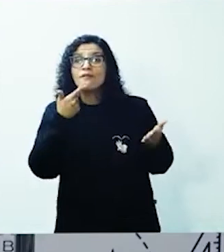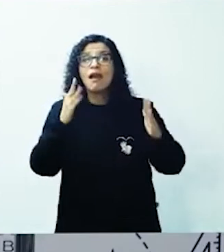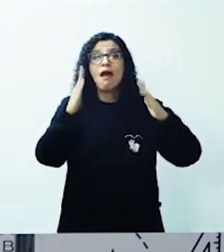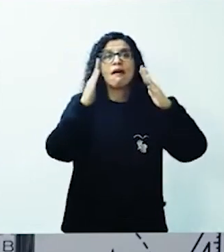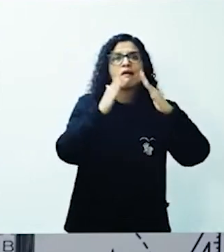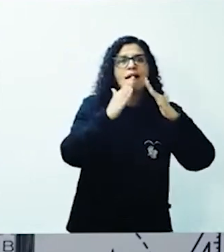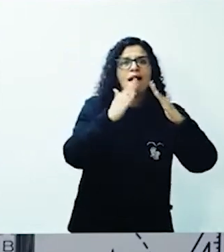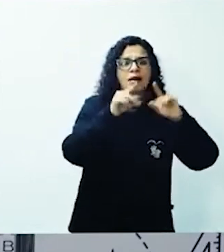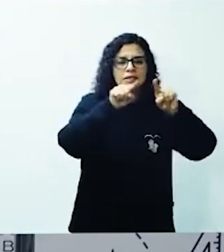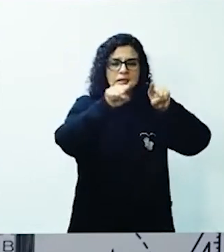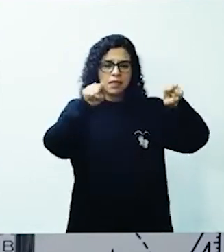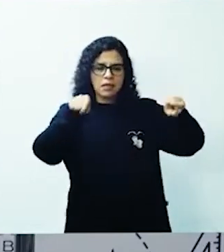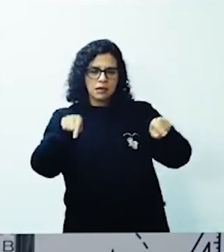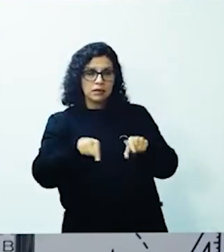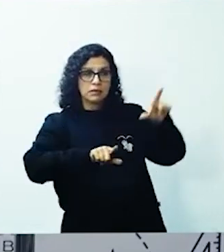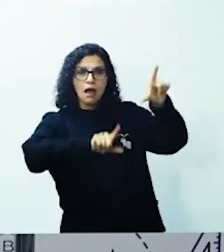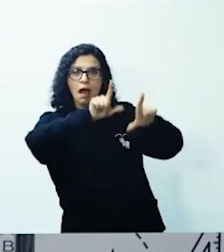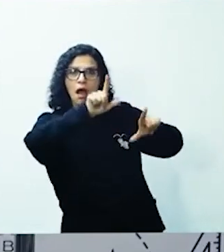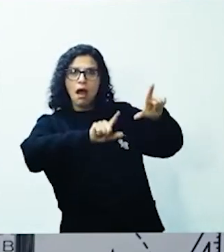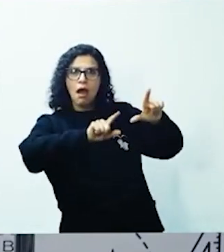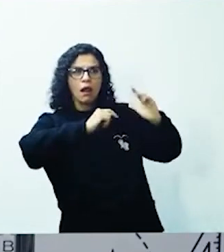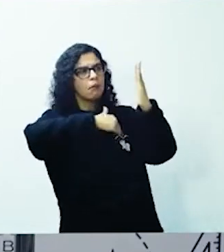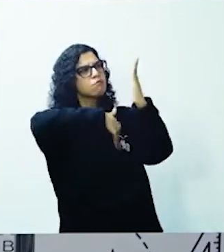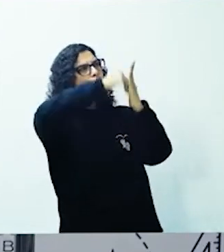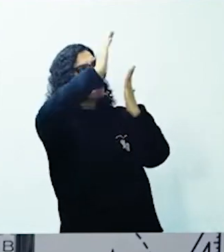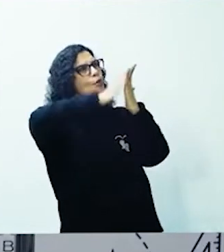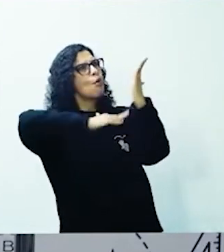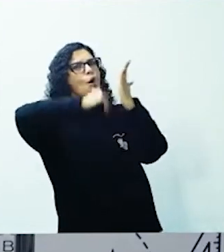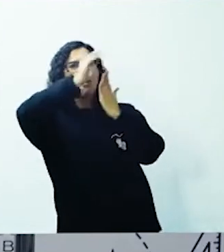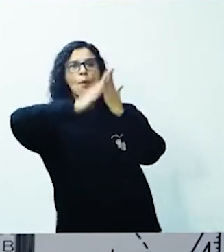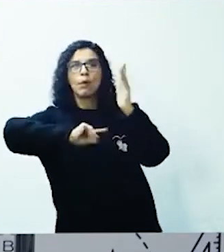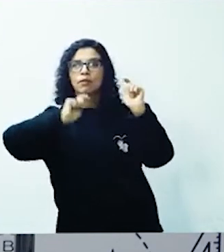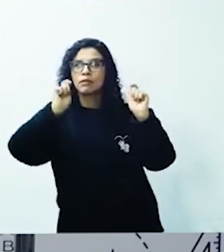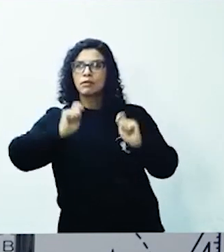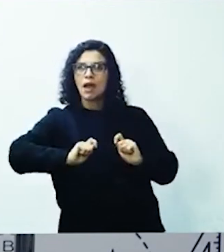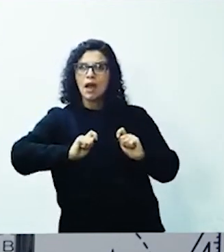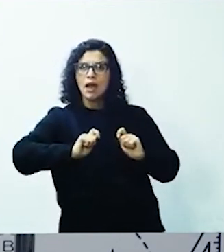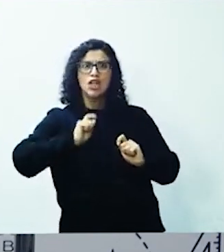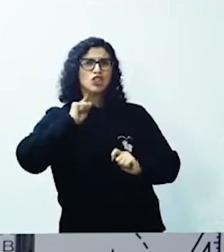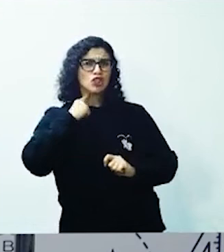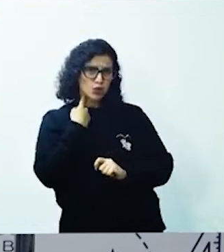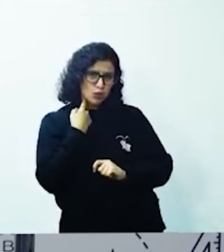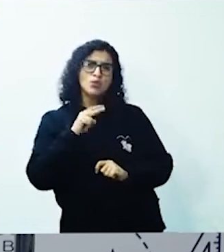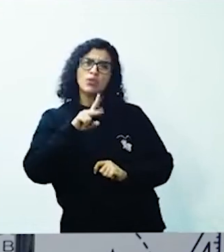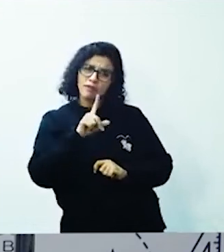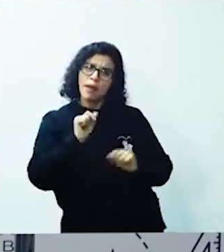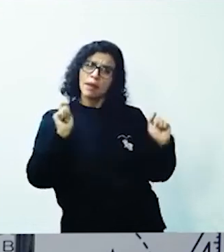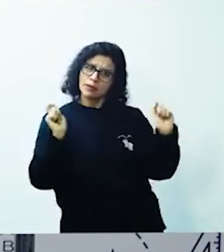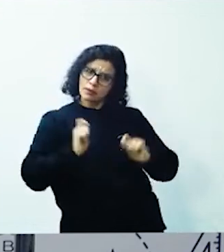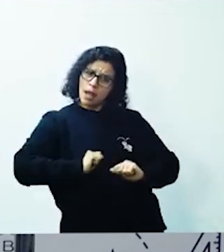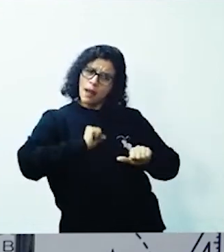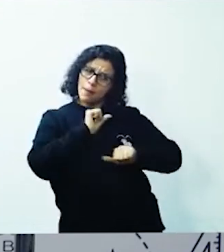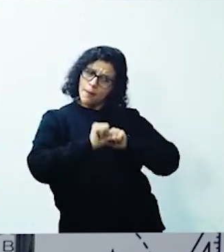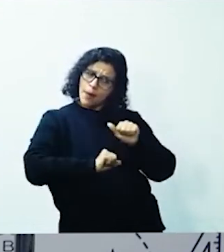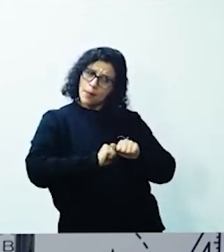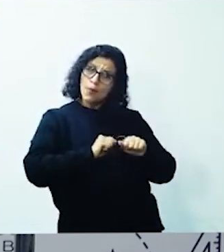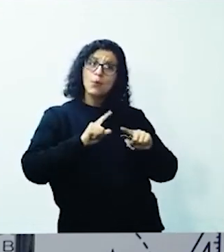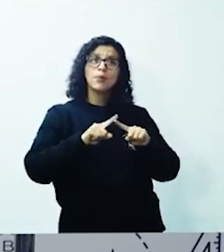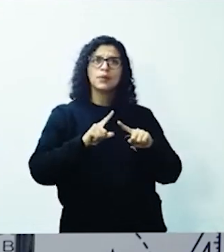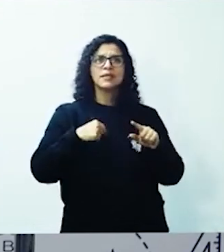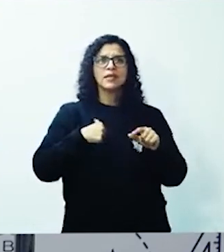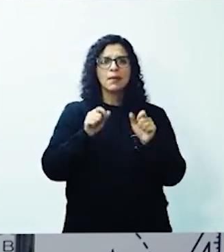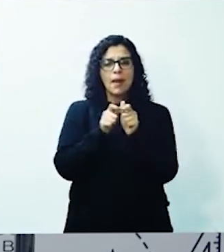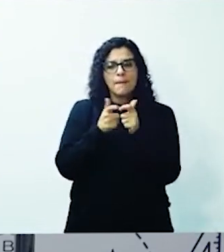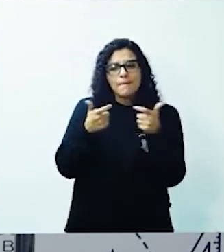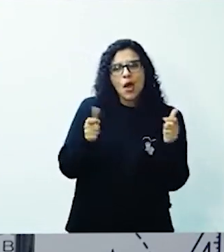para onde? Já vai para casa, né? Então, essa mudança, ela vai se transformando cada vez